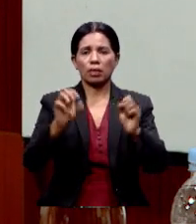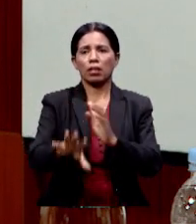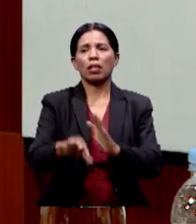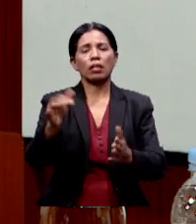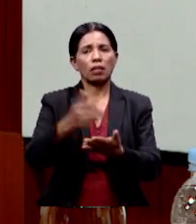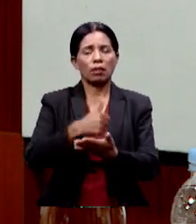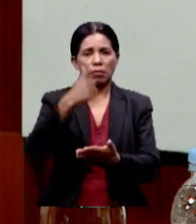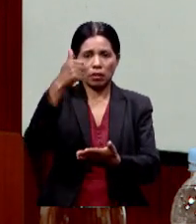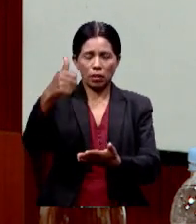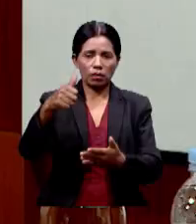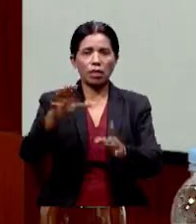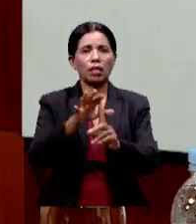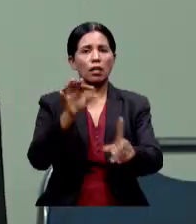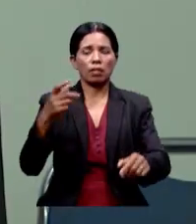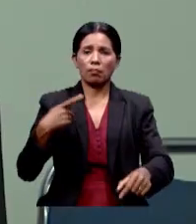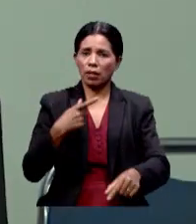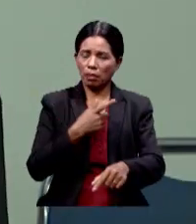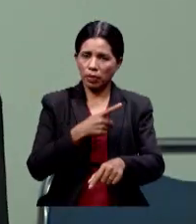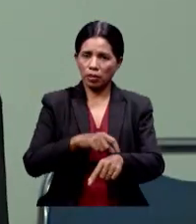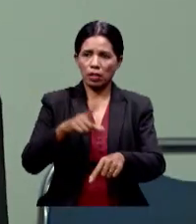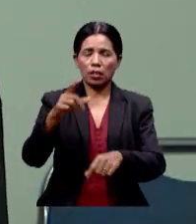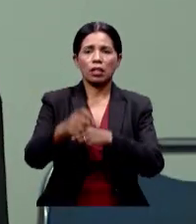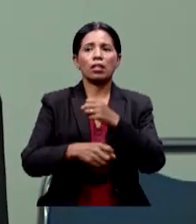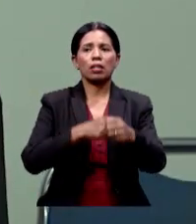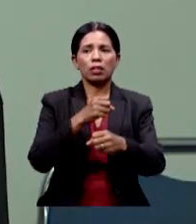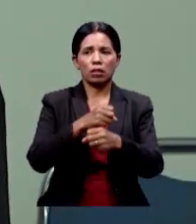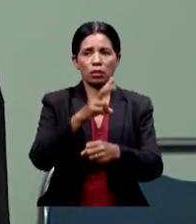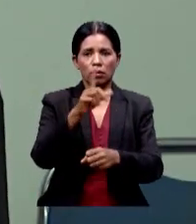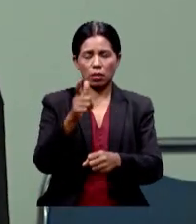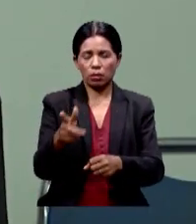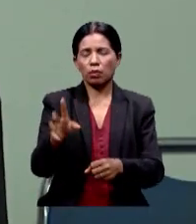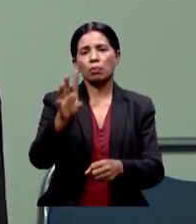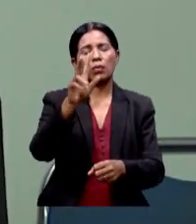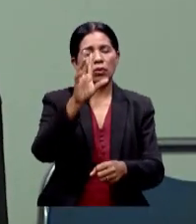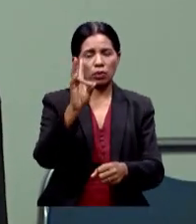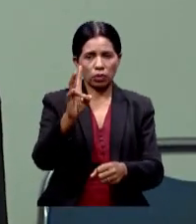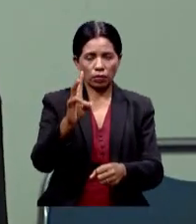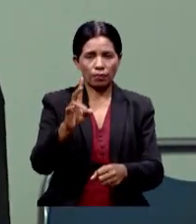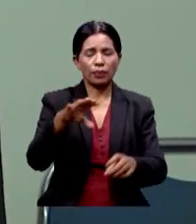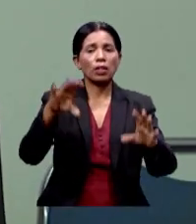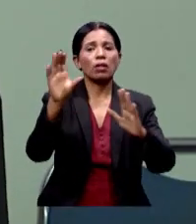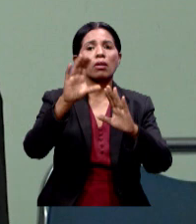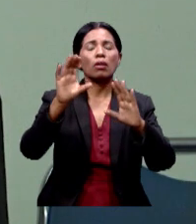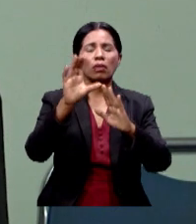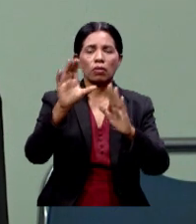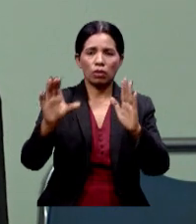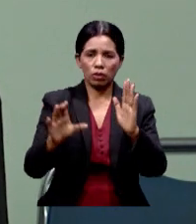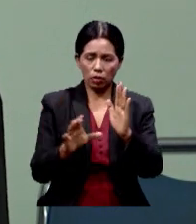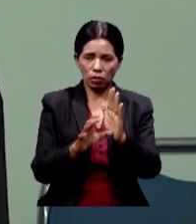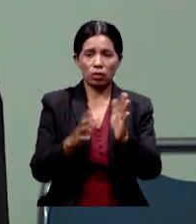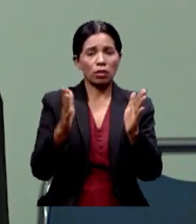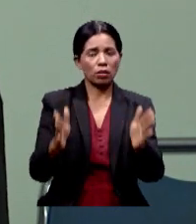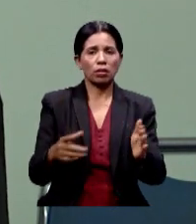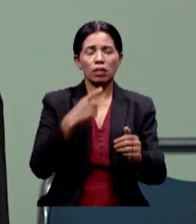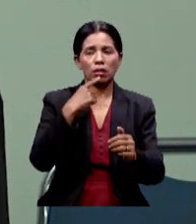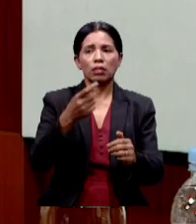maioria absoluta i eleição parlamentar desde tinan rihun rua hitu. Constitucionalista Alexandre Corte Real concorda